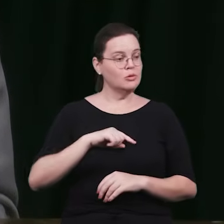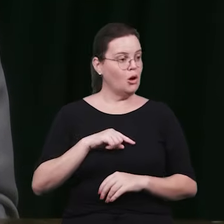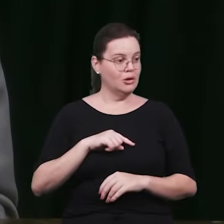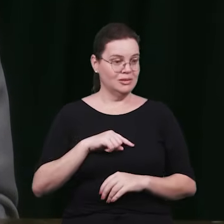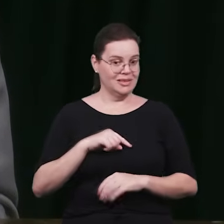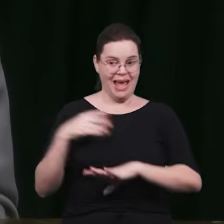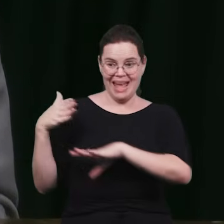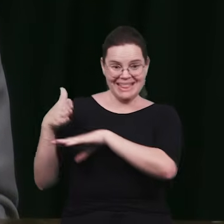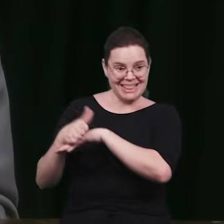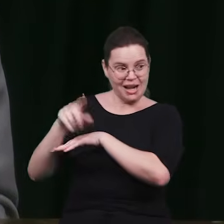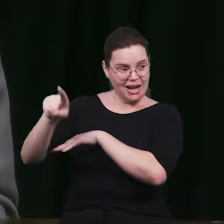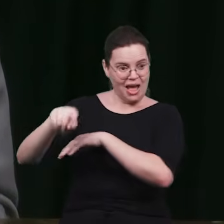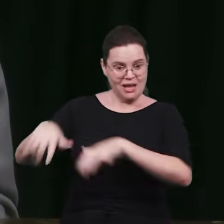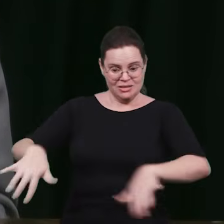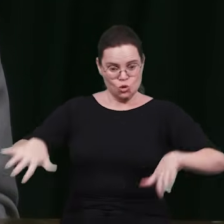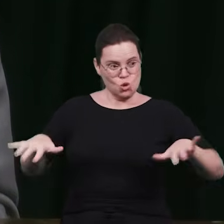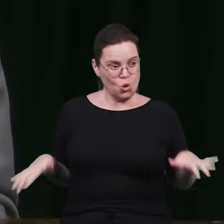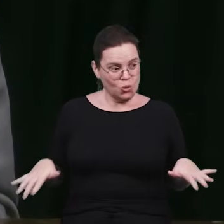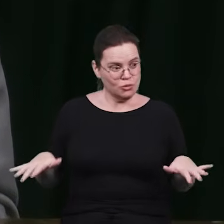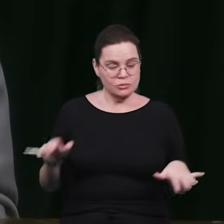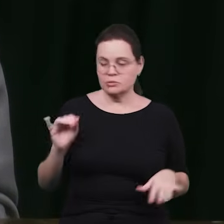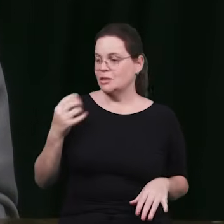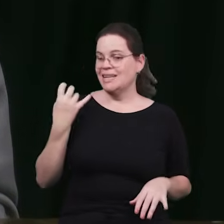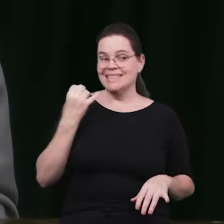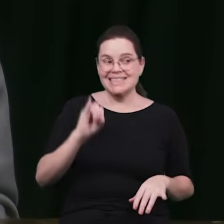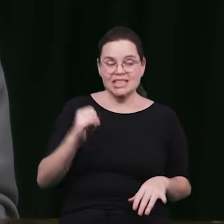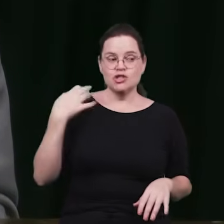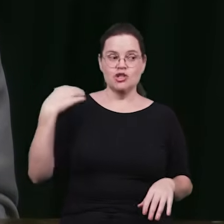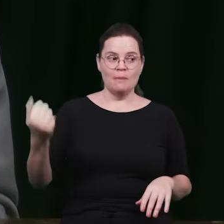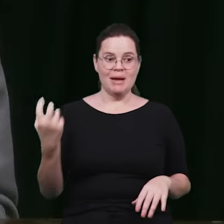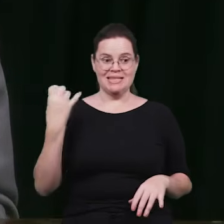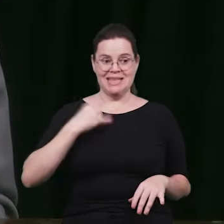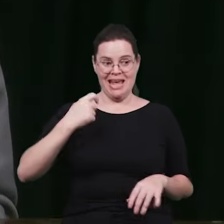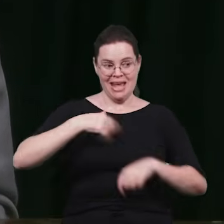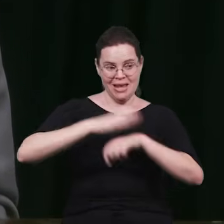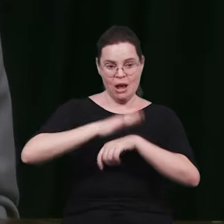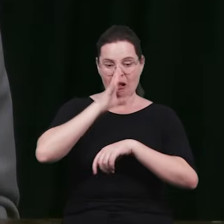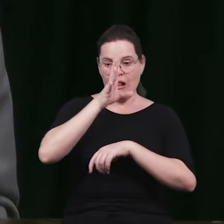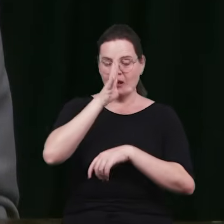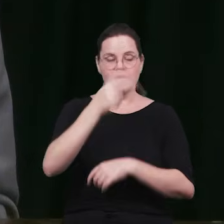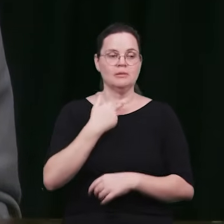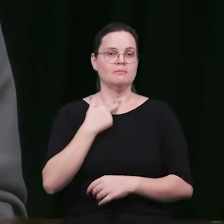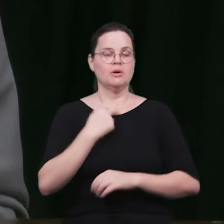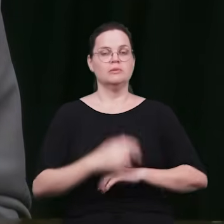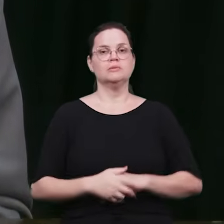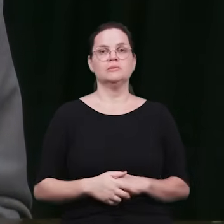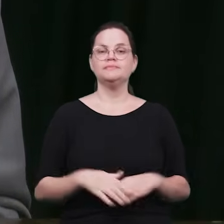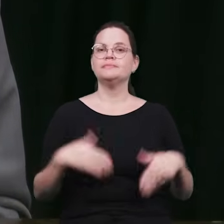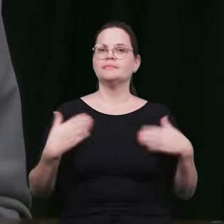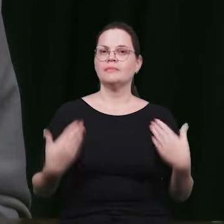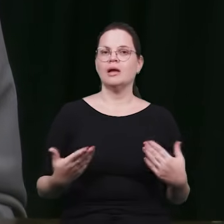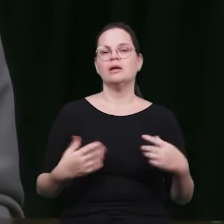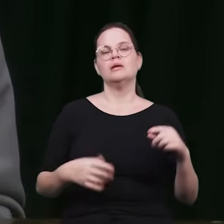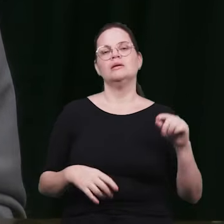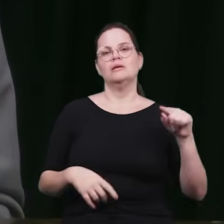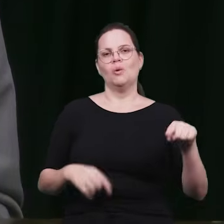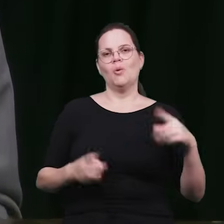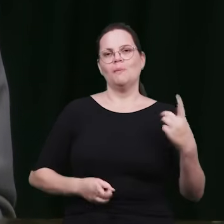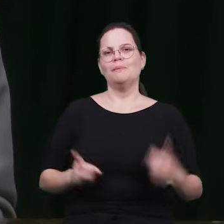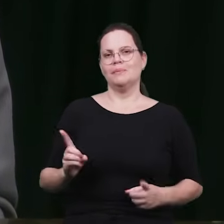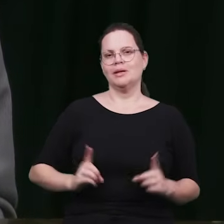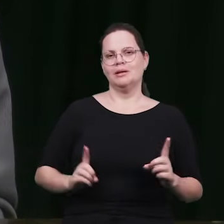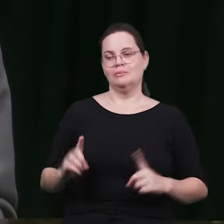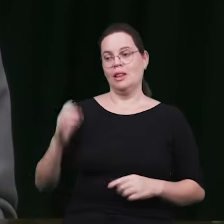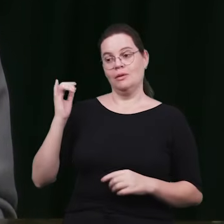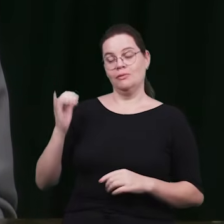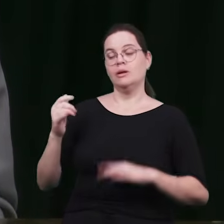quando o rei chamasse. Aí Mardoqueu vai dar essa palavra para ela, o texto do versículo 14, que você